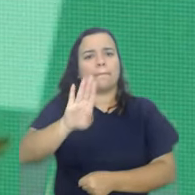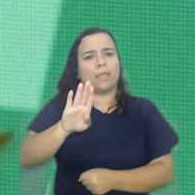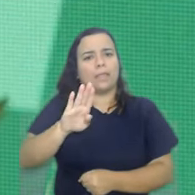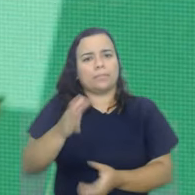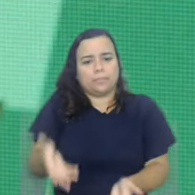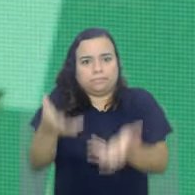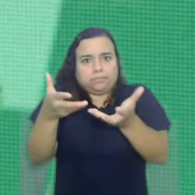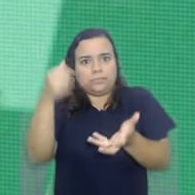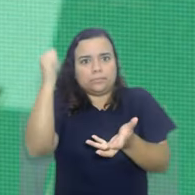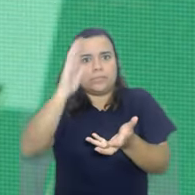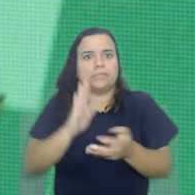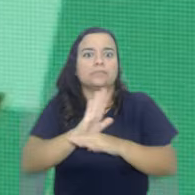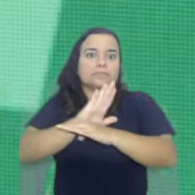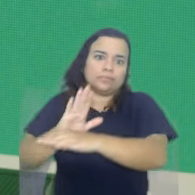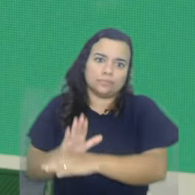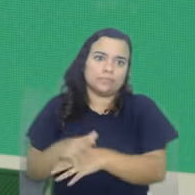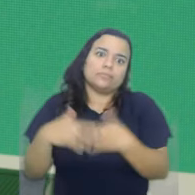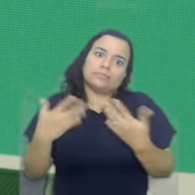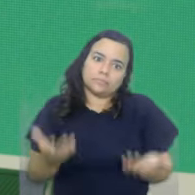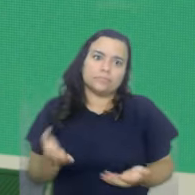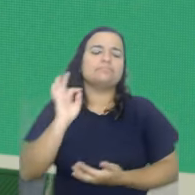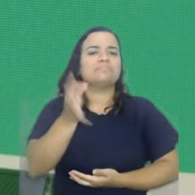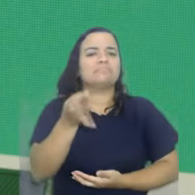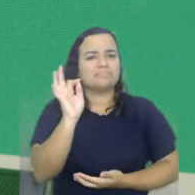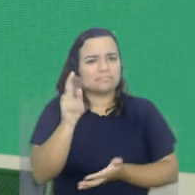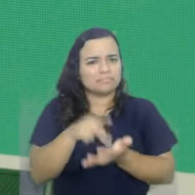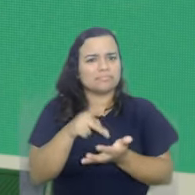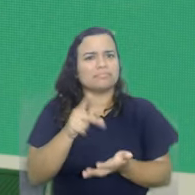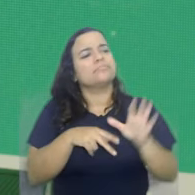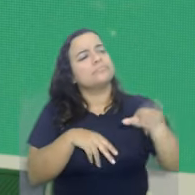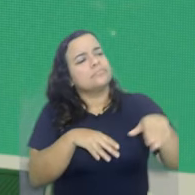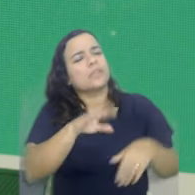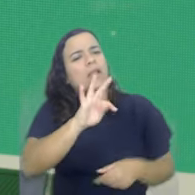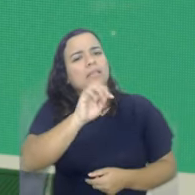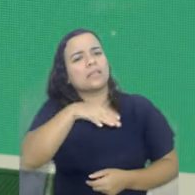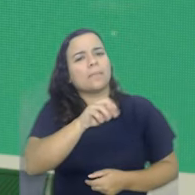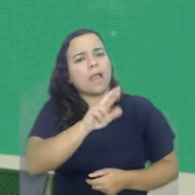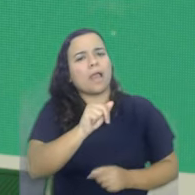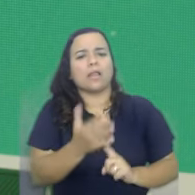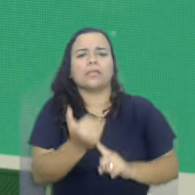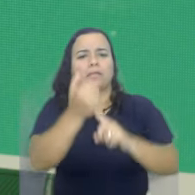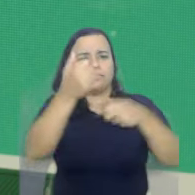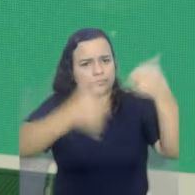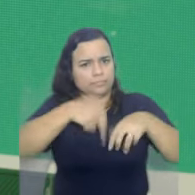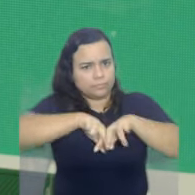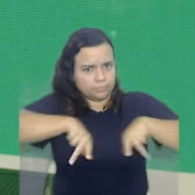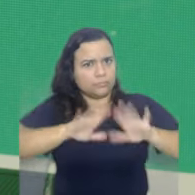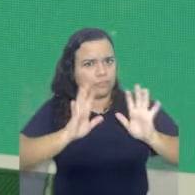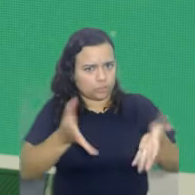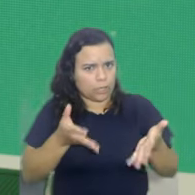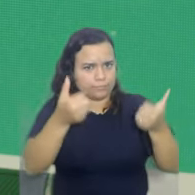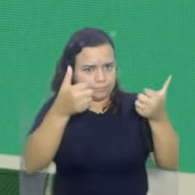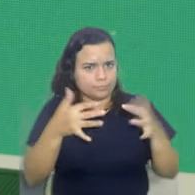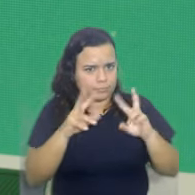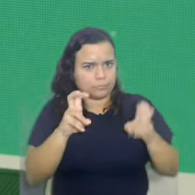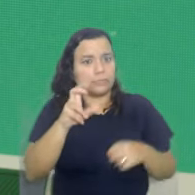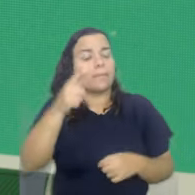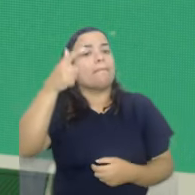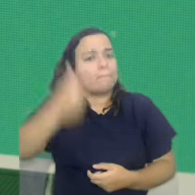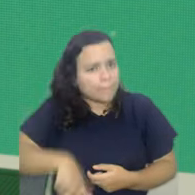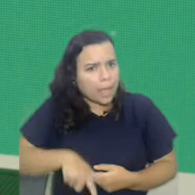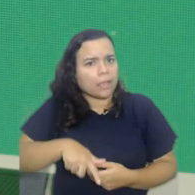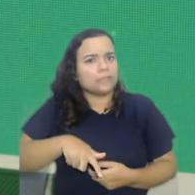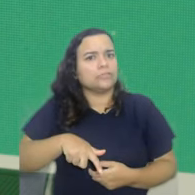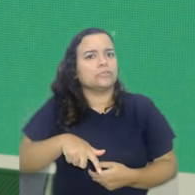muito próximo muito próxima Tamara além das tecnologias que a gente já citou por aqui eh O que mais que que você